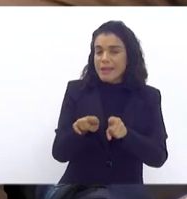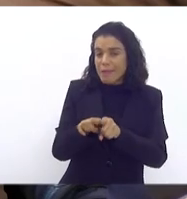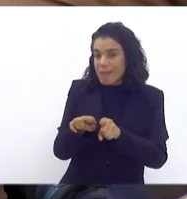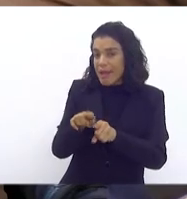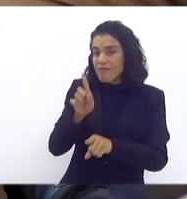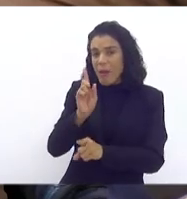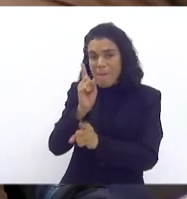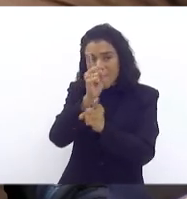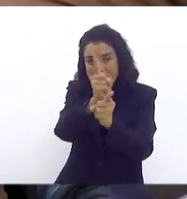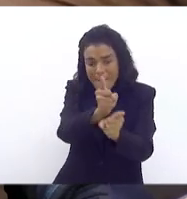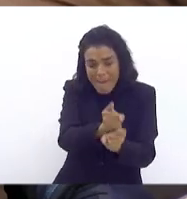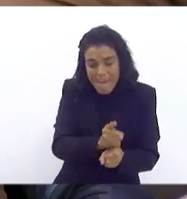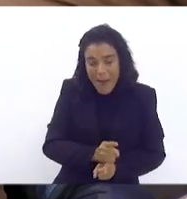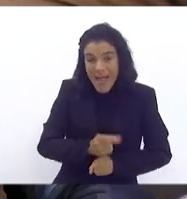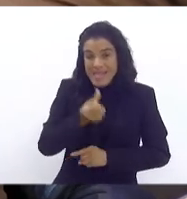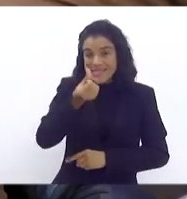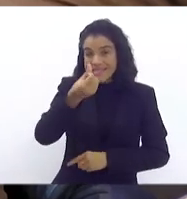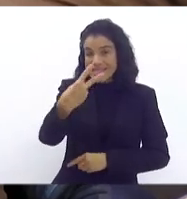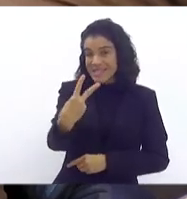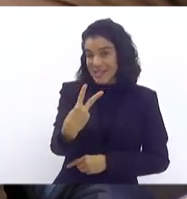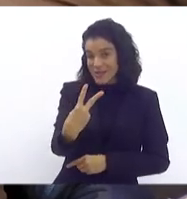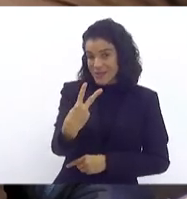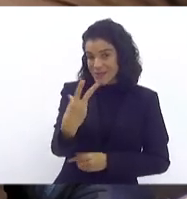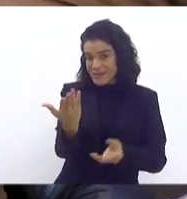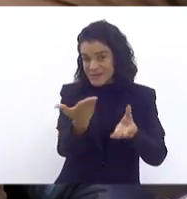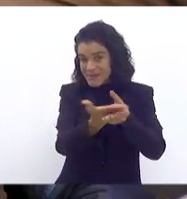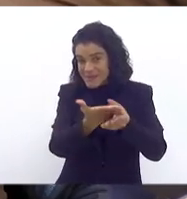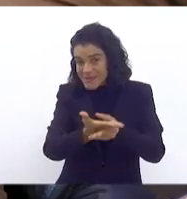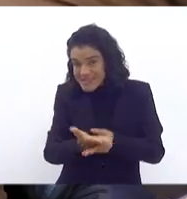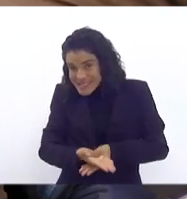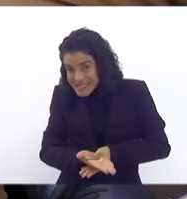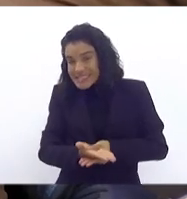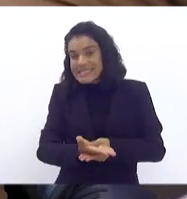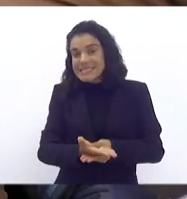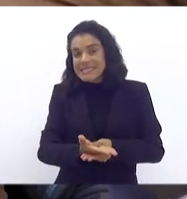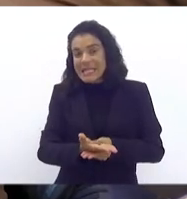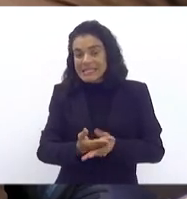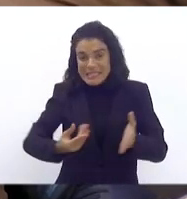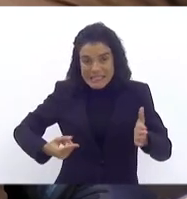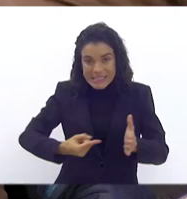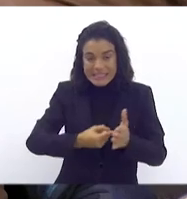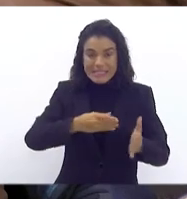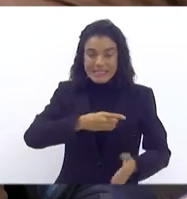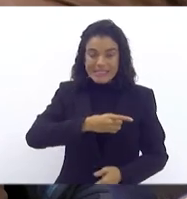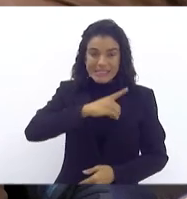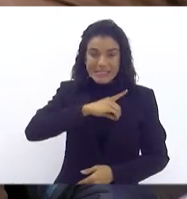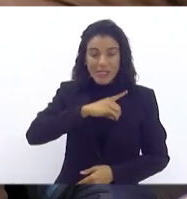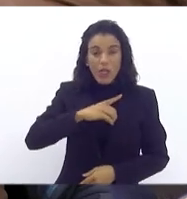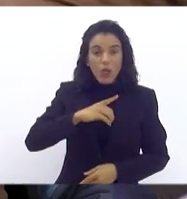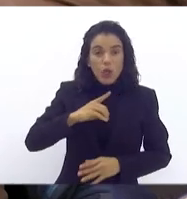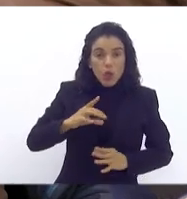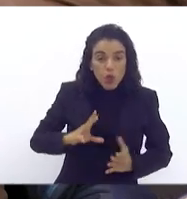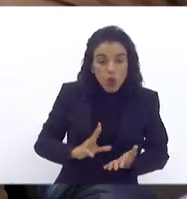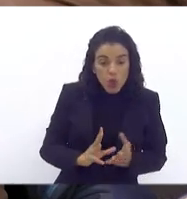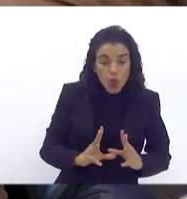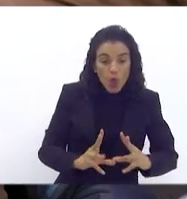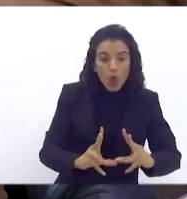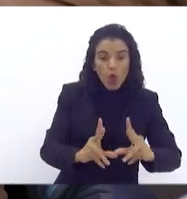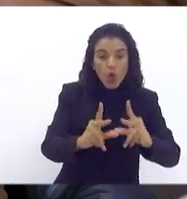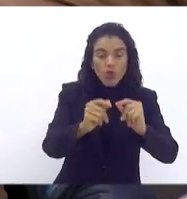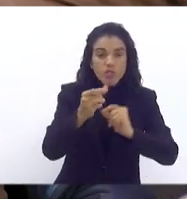62 processos e nesse 62 processos todos e eu vi